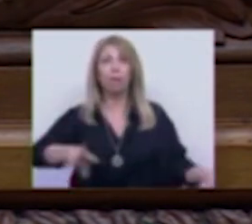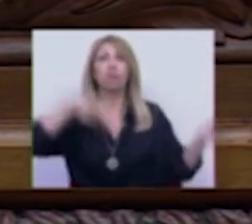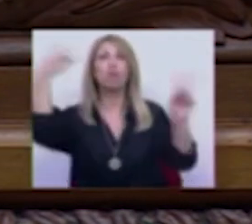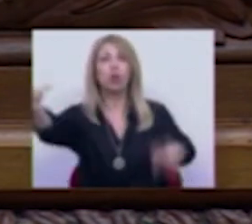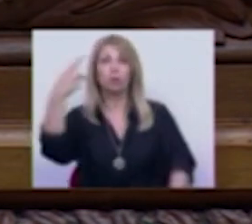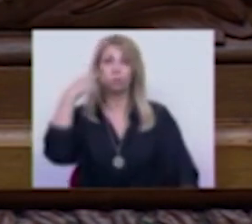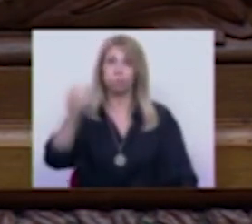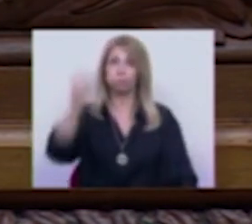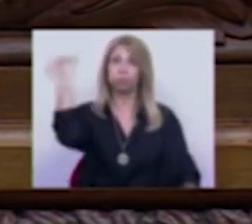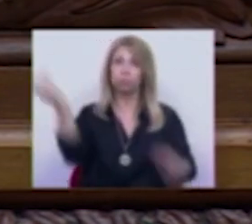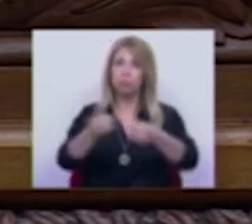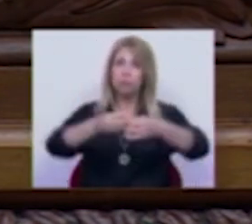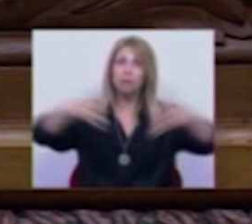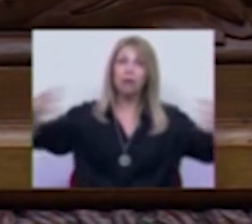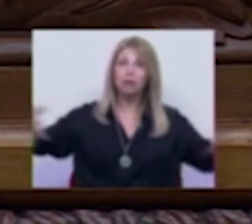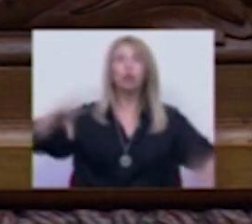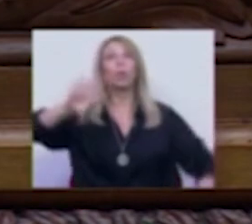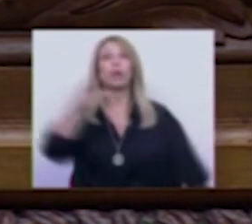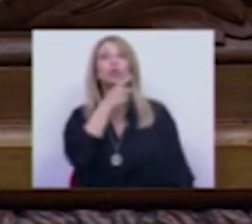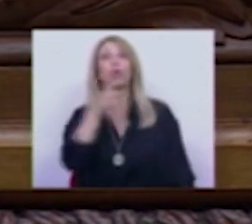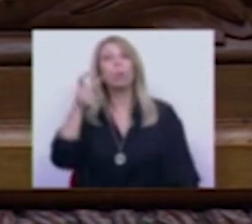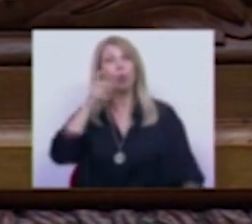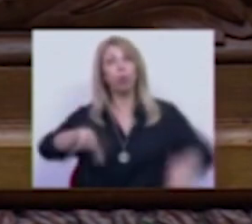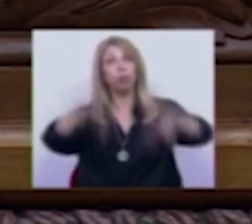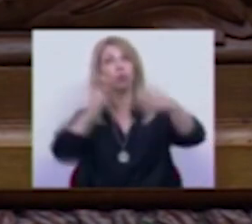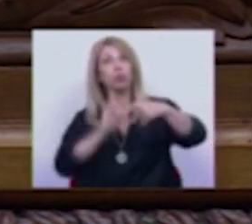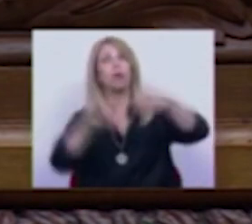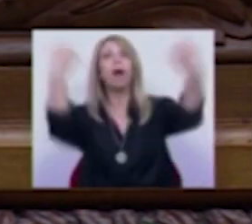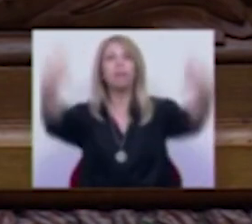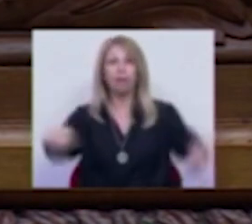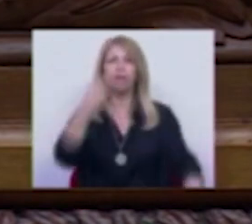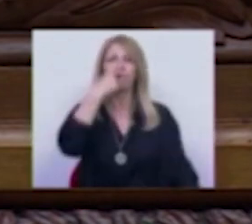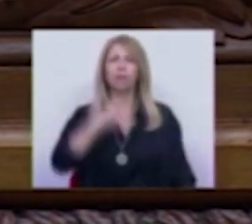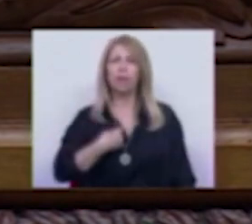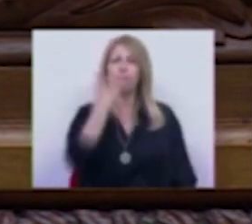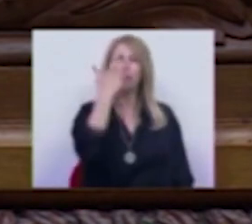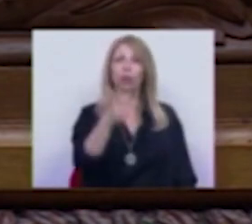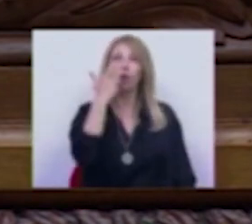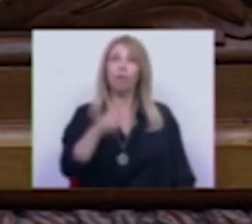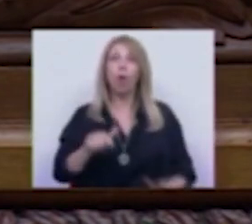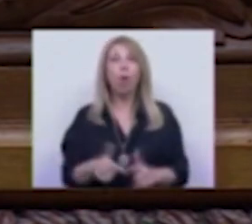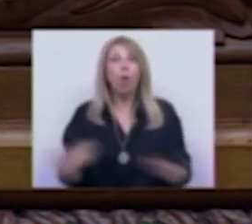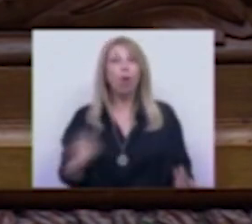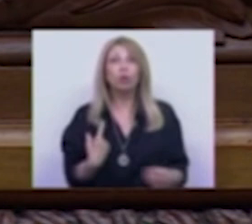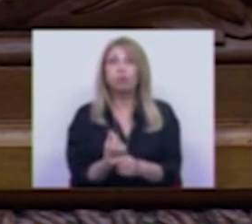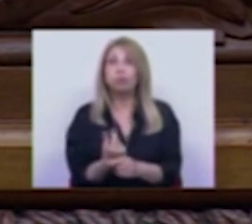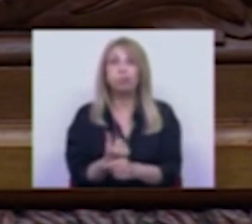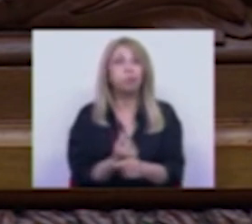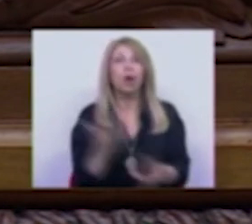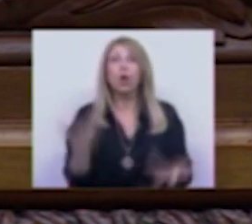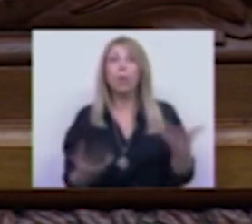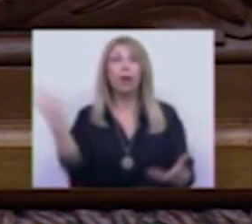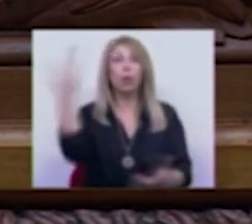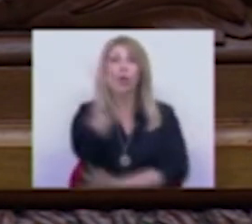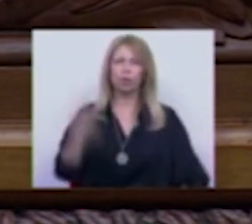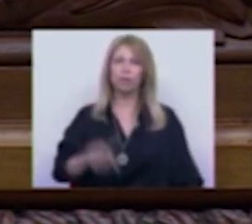tinha prometido ser o país da prosperidade. Falhámos aos pensionistas e aos reformados que têm hoje o pior poder de compra da União Europeia.